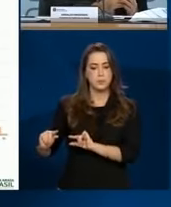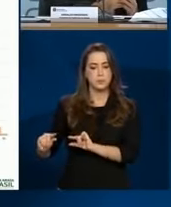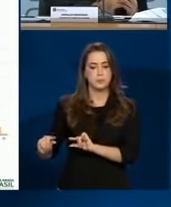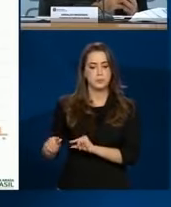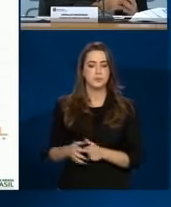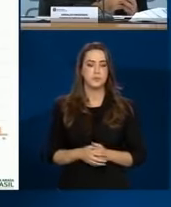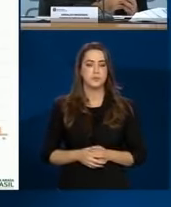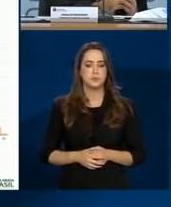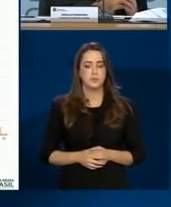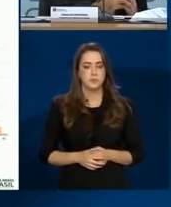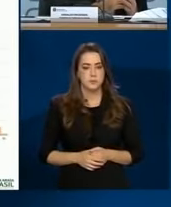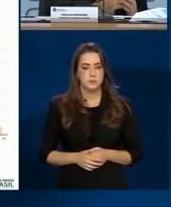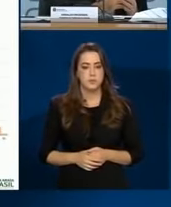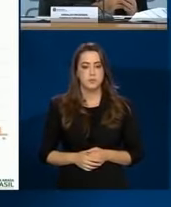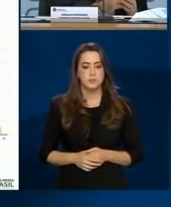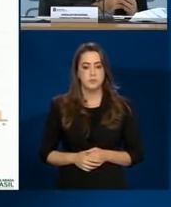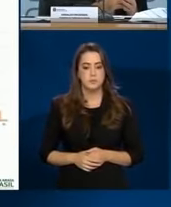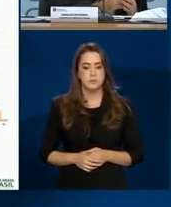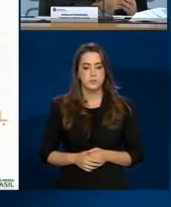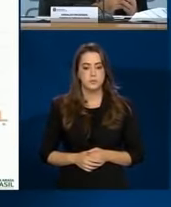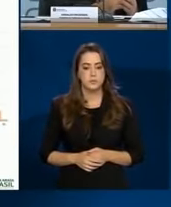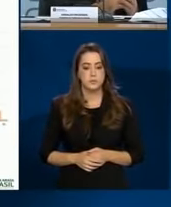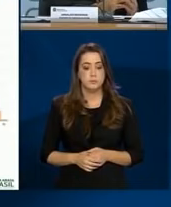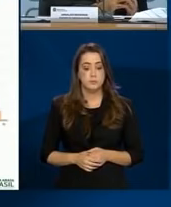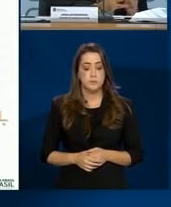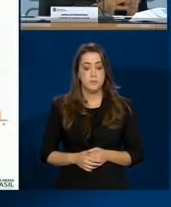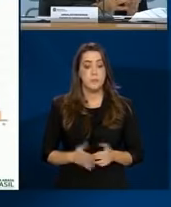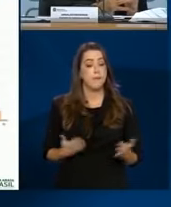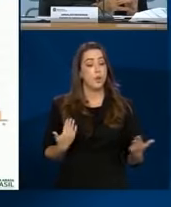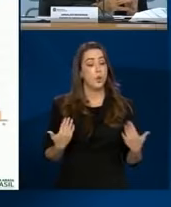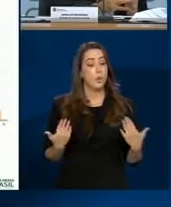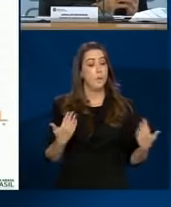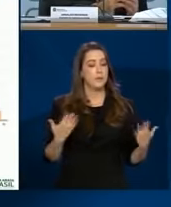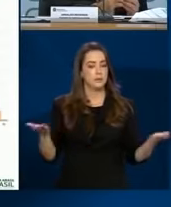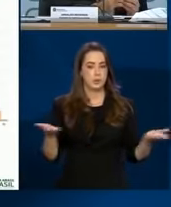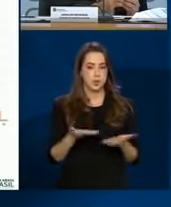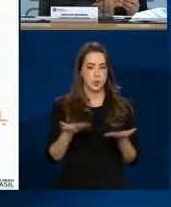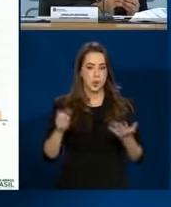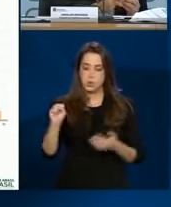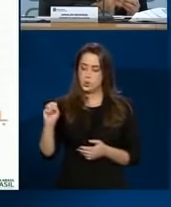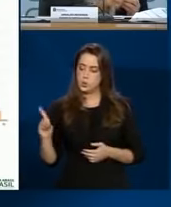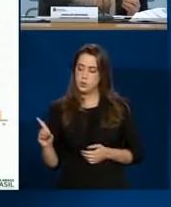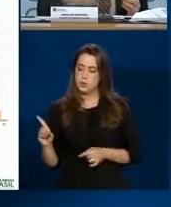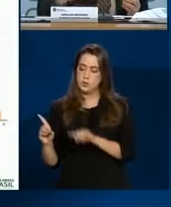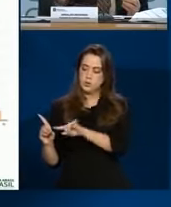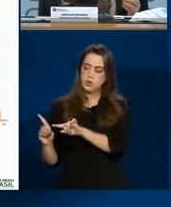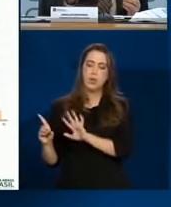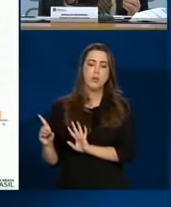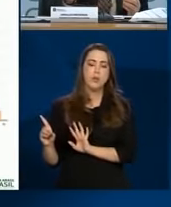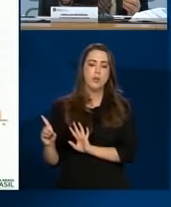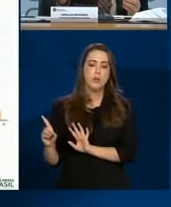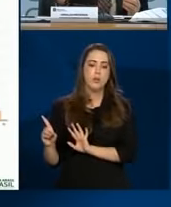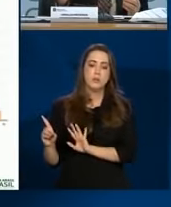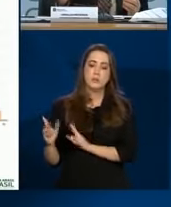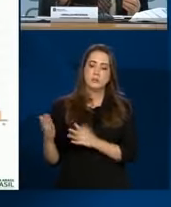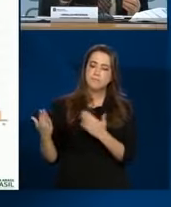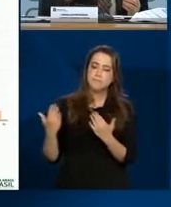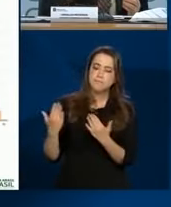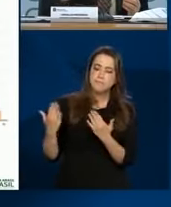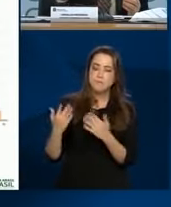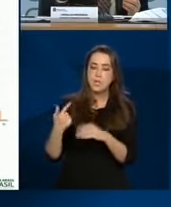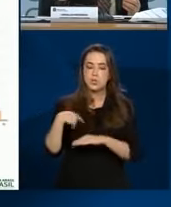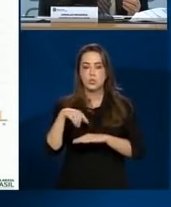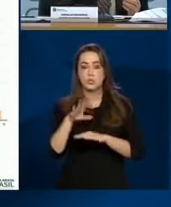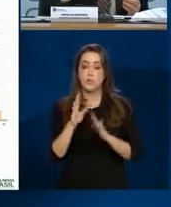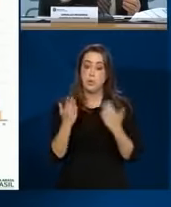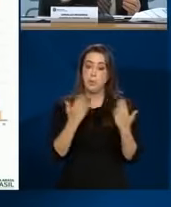nordeste veio diminuindo. Próximo. Quando a gente olha para a região sudeste, a curva é um pouco mais estendida, né?